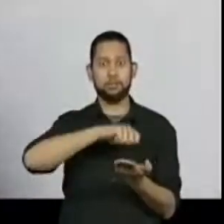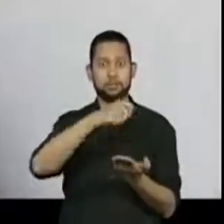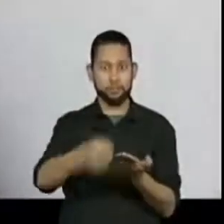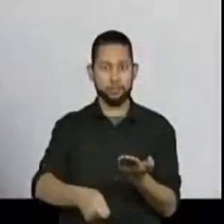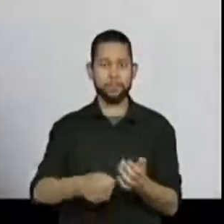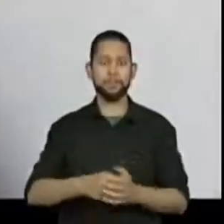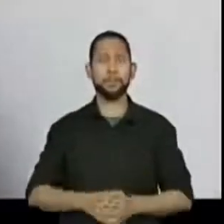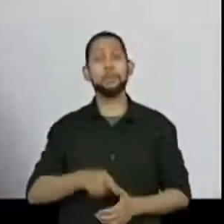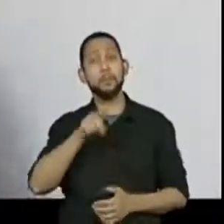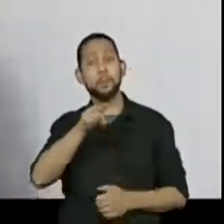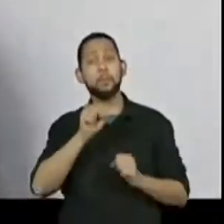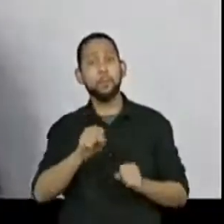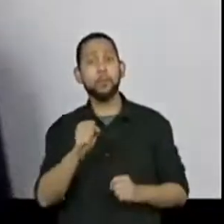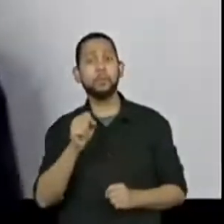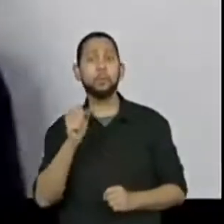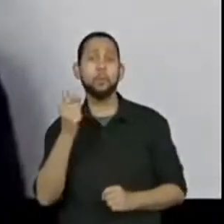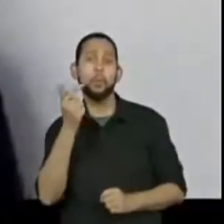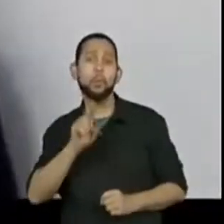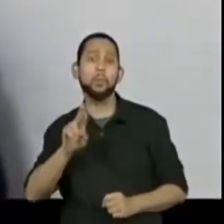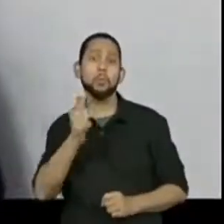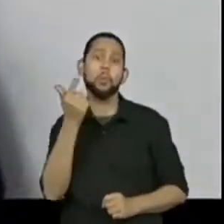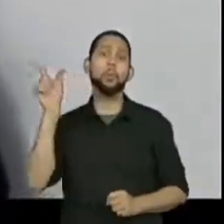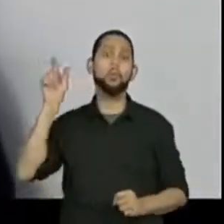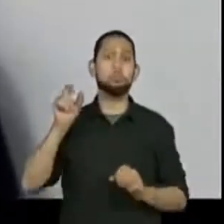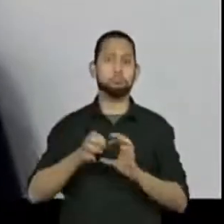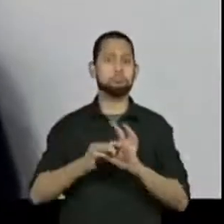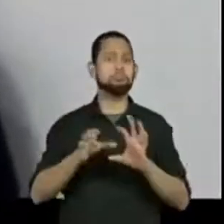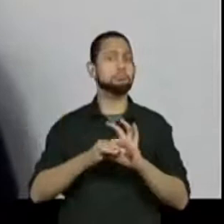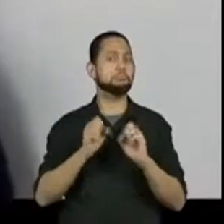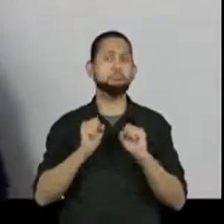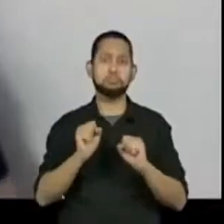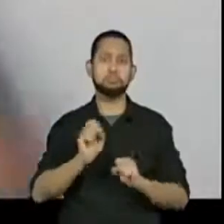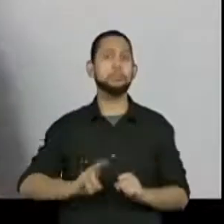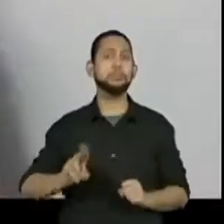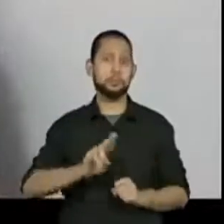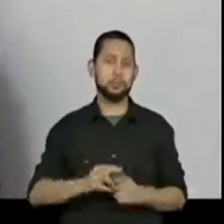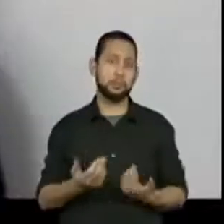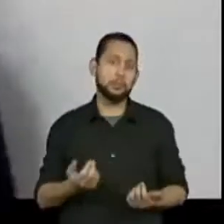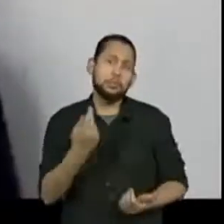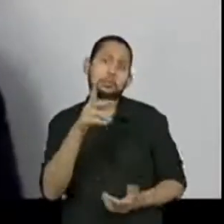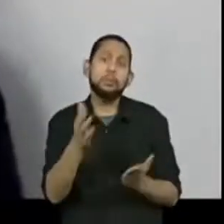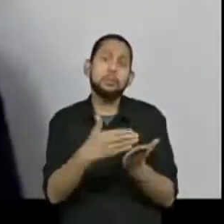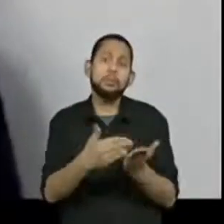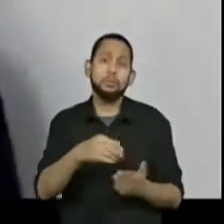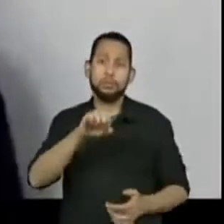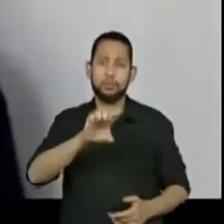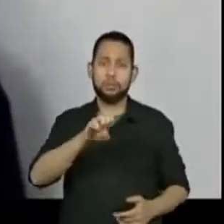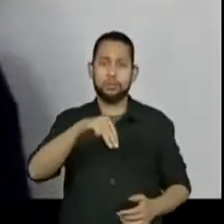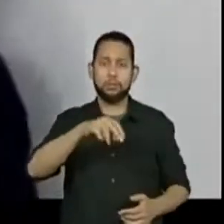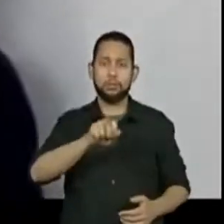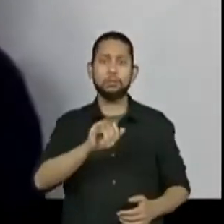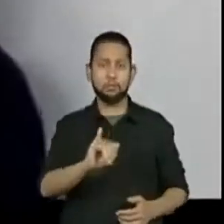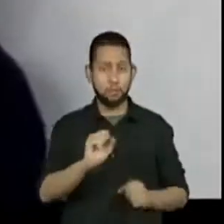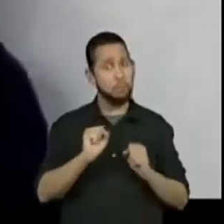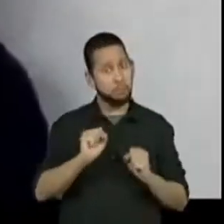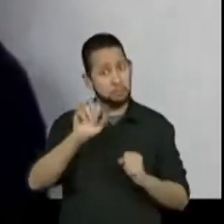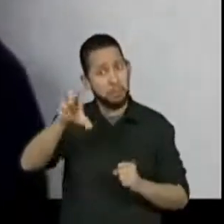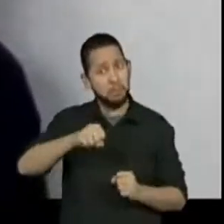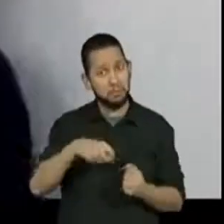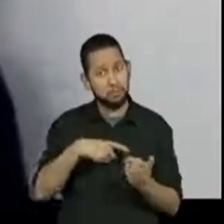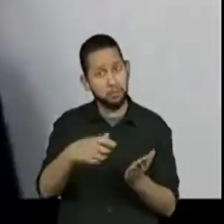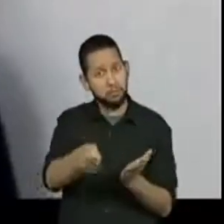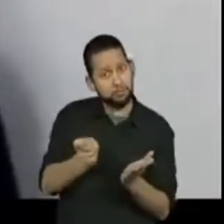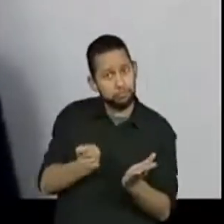Mas vocês podem usar outra malha quadriculada que vocês tiverem aí, do EMAI ou do seu caderno mesmo. Tá